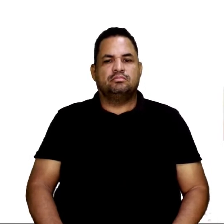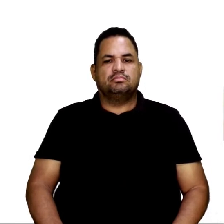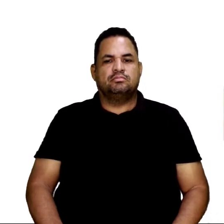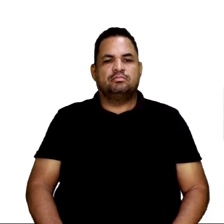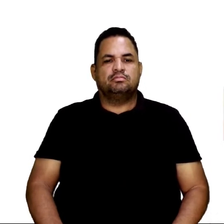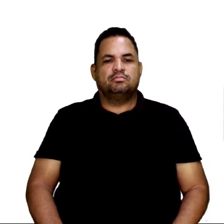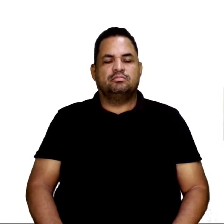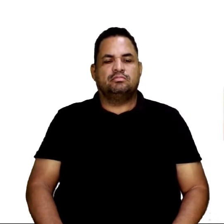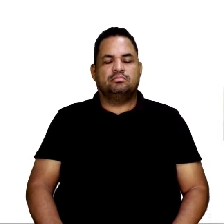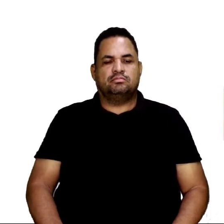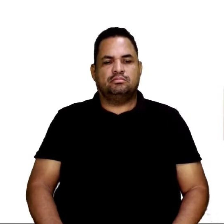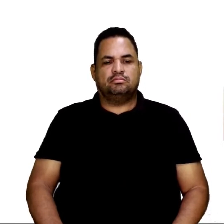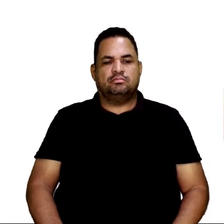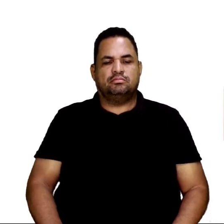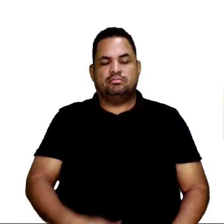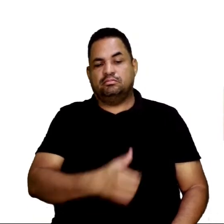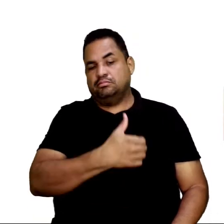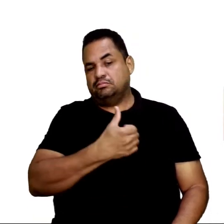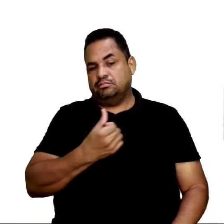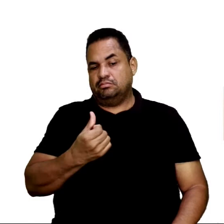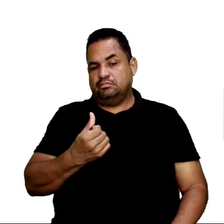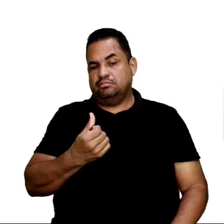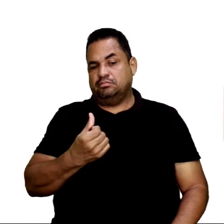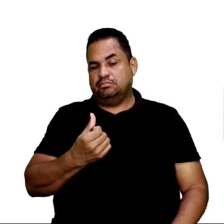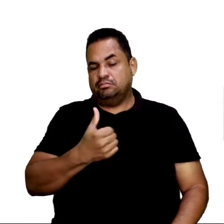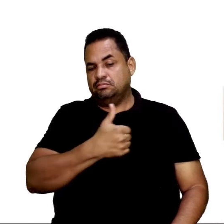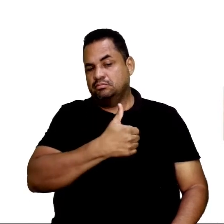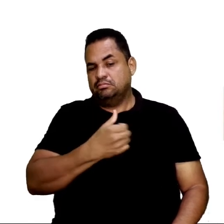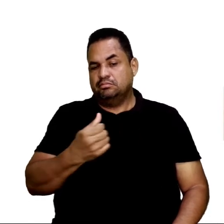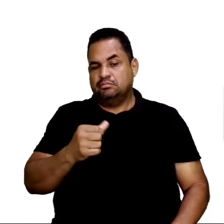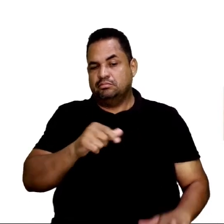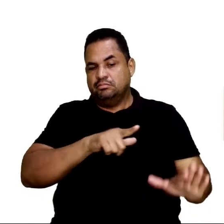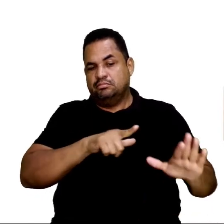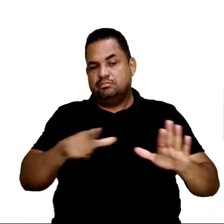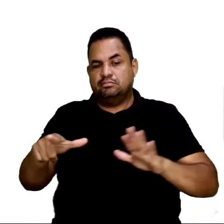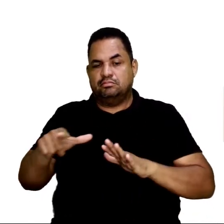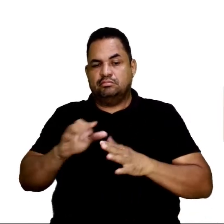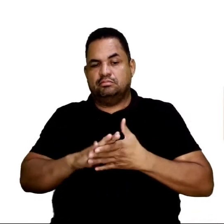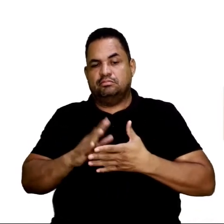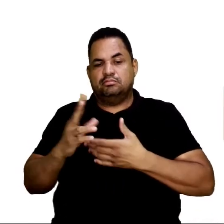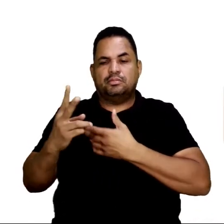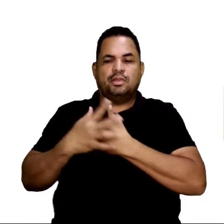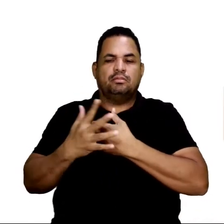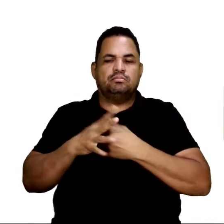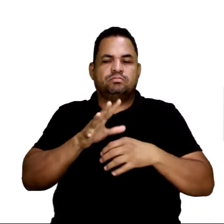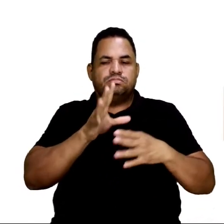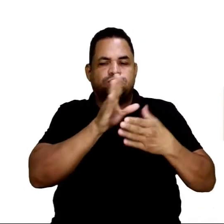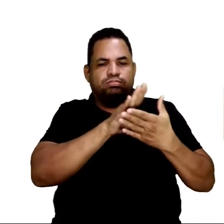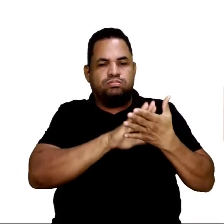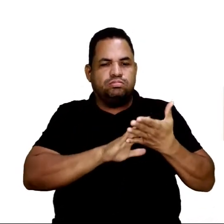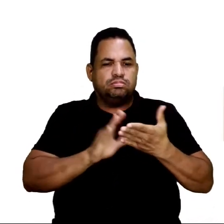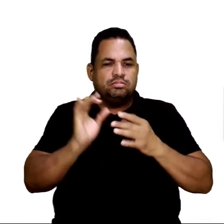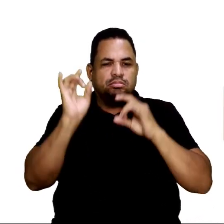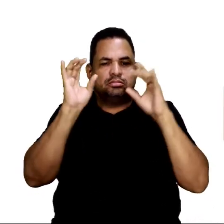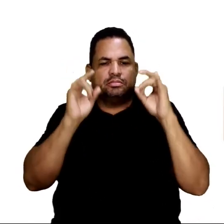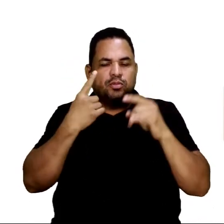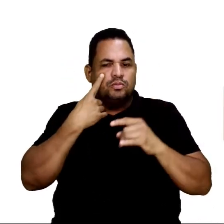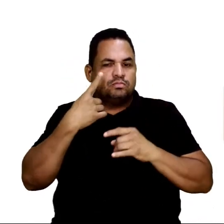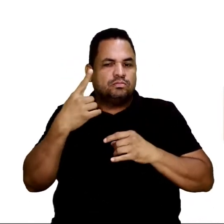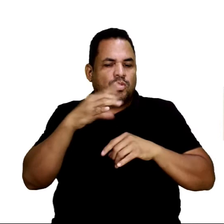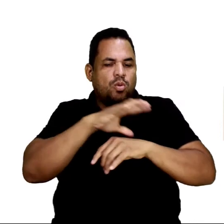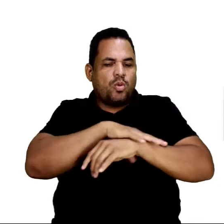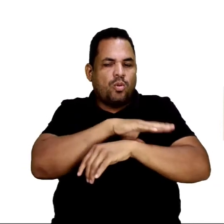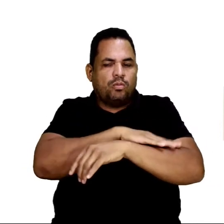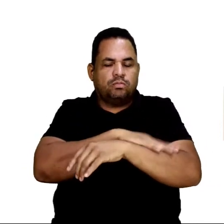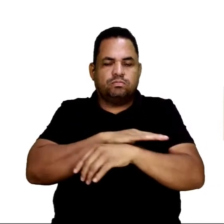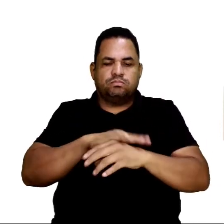esse feto ali. 16 semanas, o feto explora o corpo e o ambiente com as suas mãos. Lembra